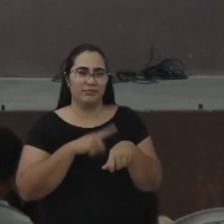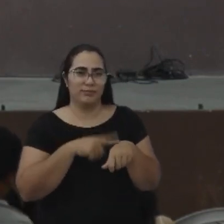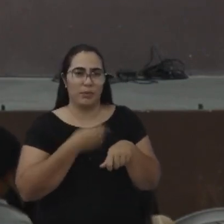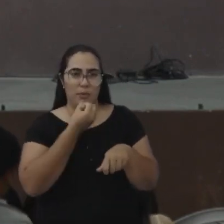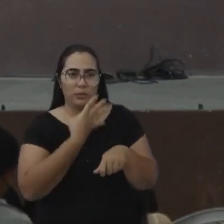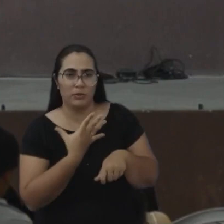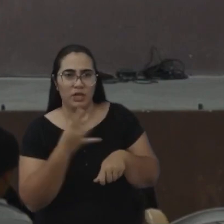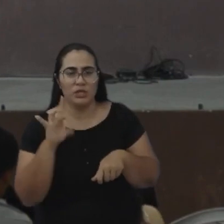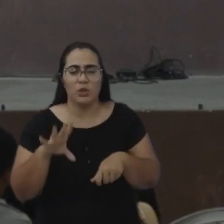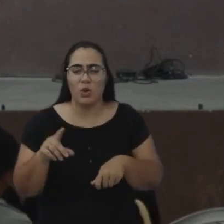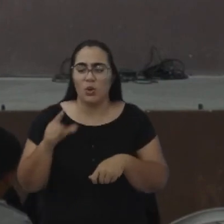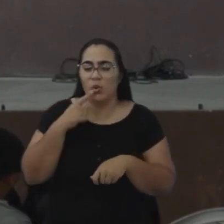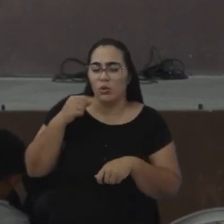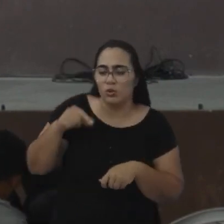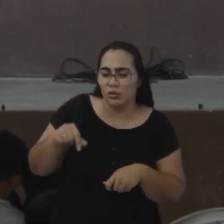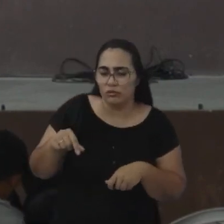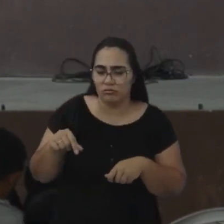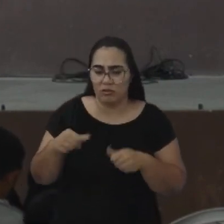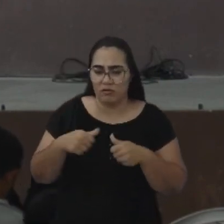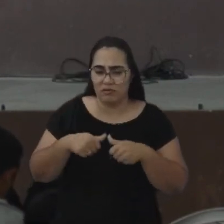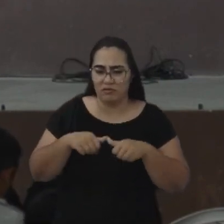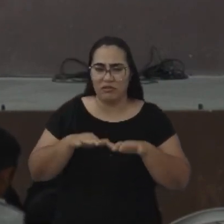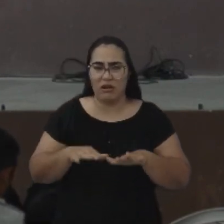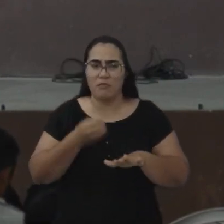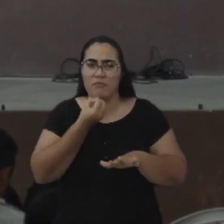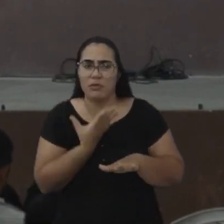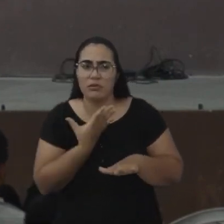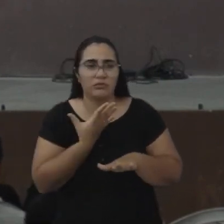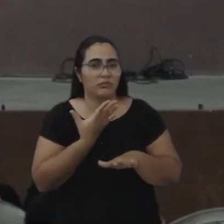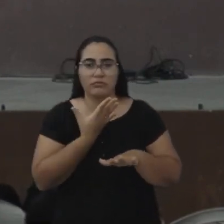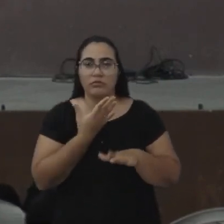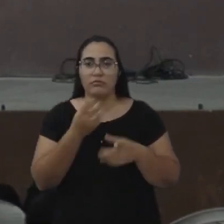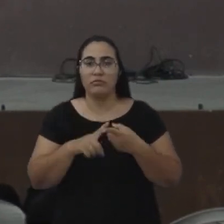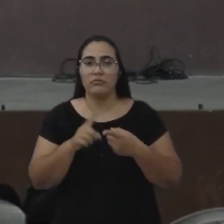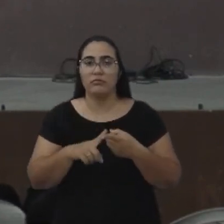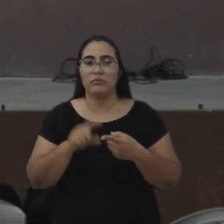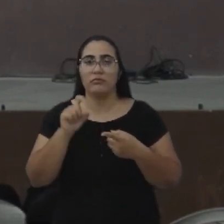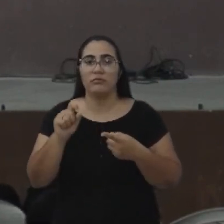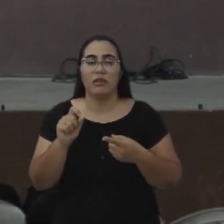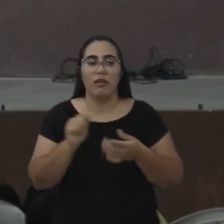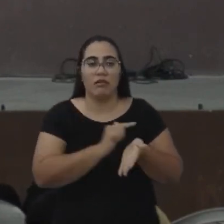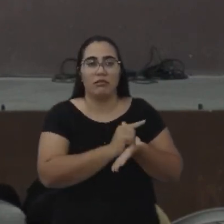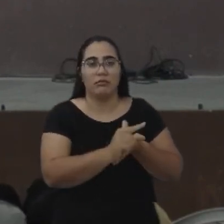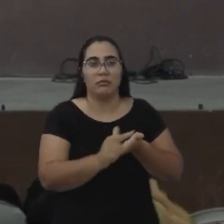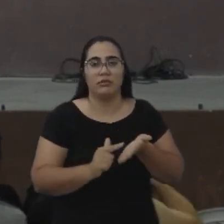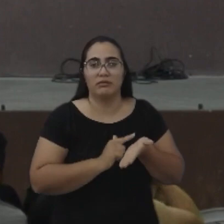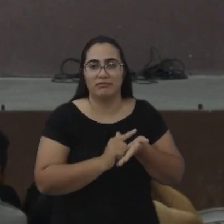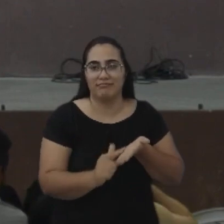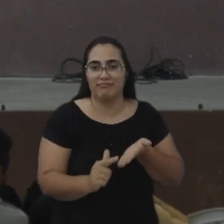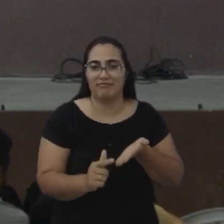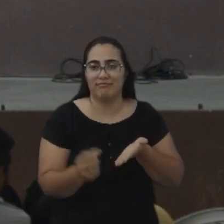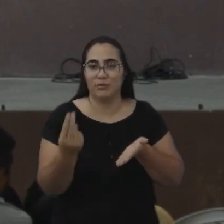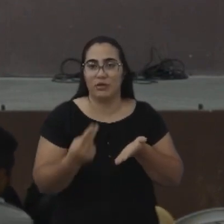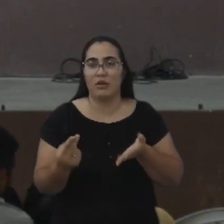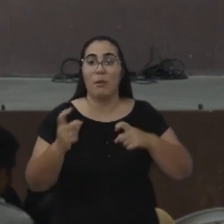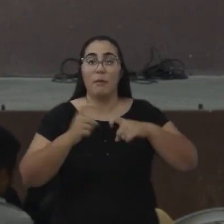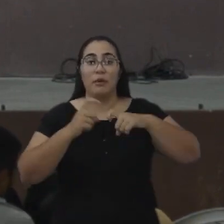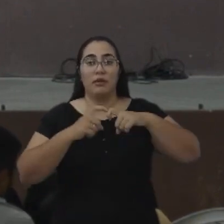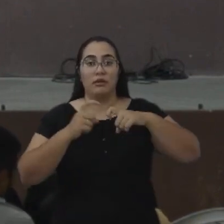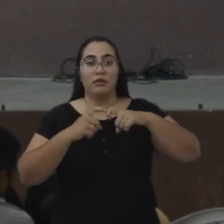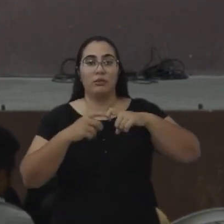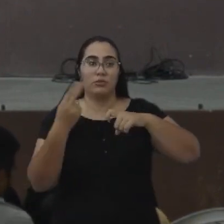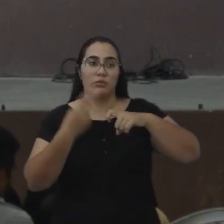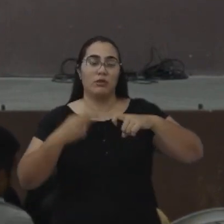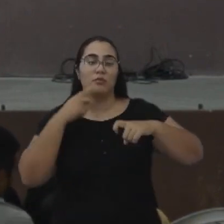não era somente conservante. O sal também era um instrumento de higienização. Os médicos da época